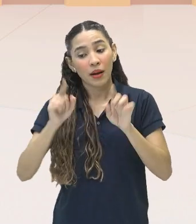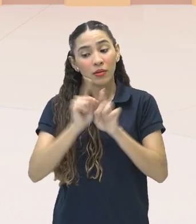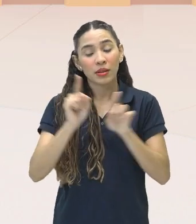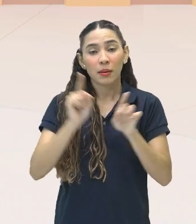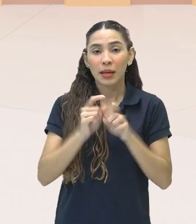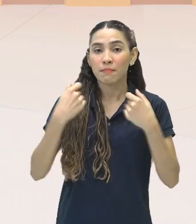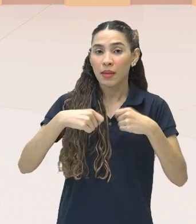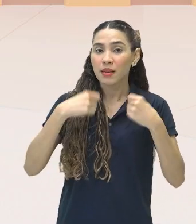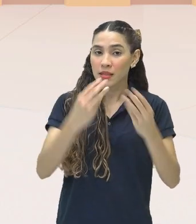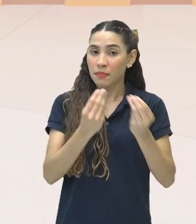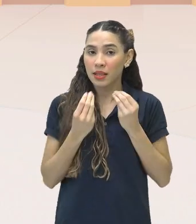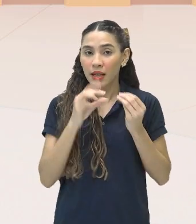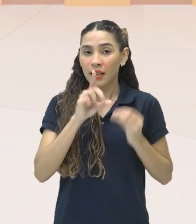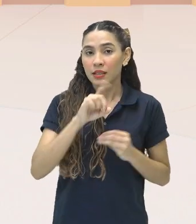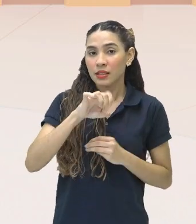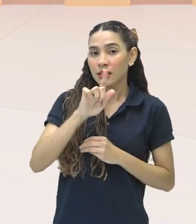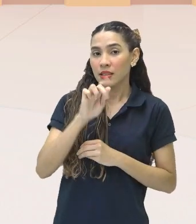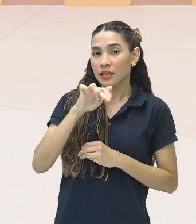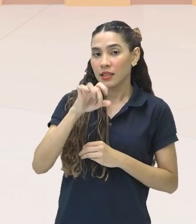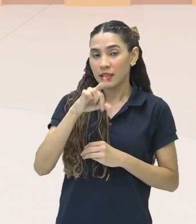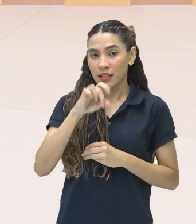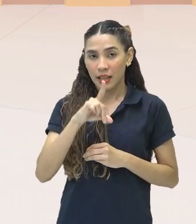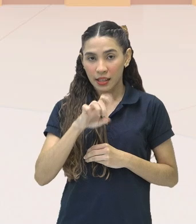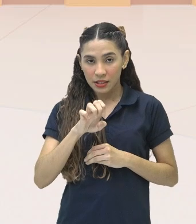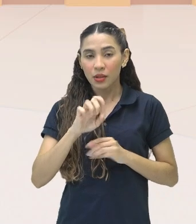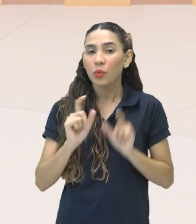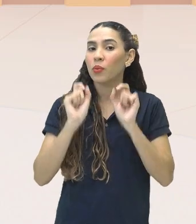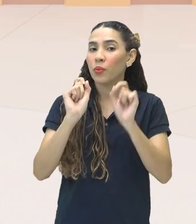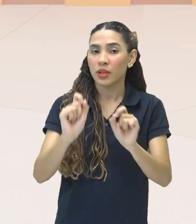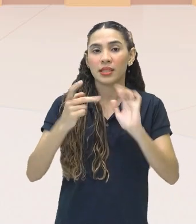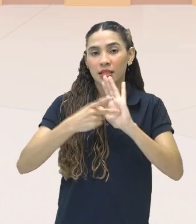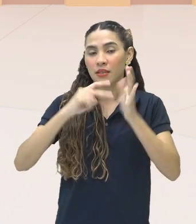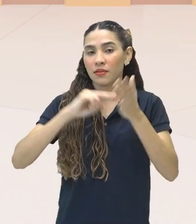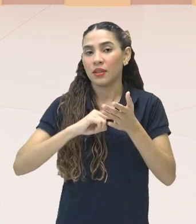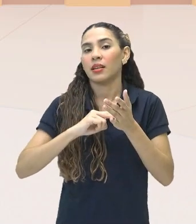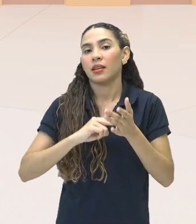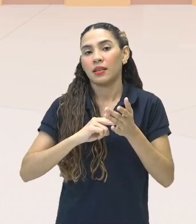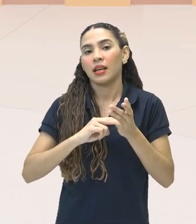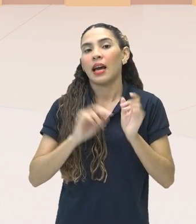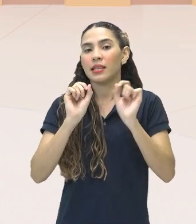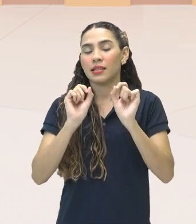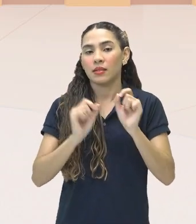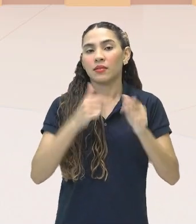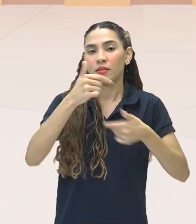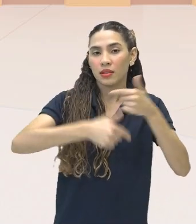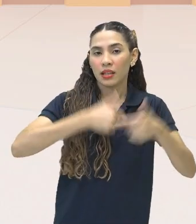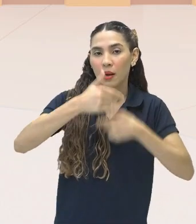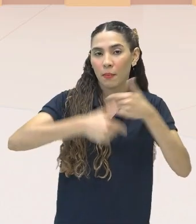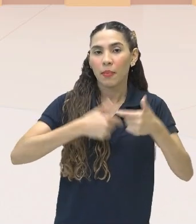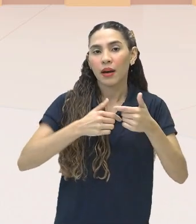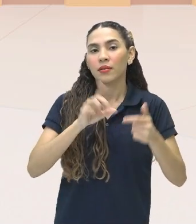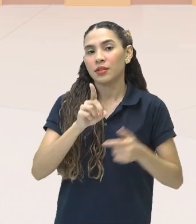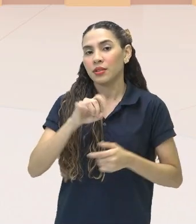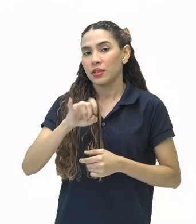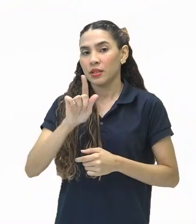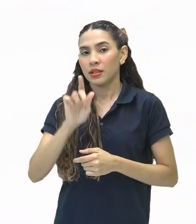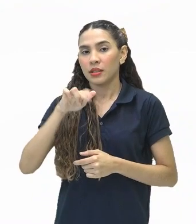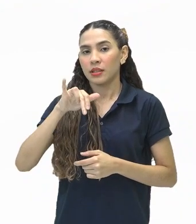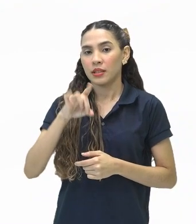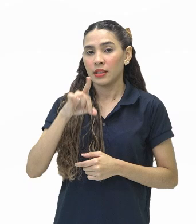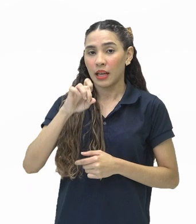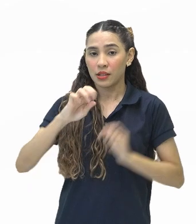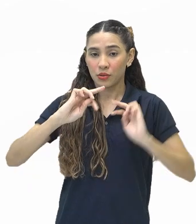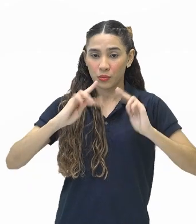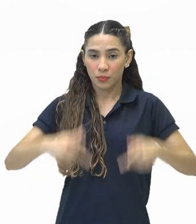essa dignidade. E nós vamos ver um pouquinho isso daí. O que significa, então, o trabalho para a dignidade humana? Vamos ver,